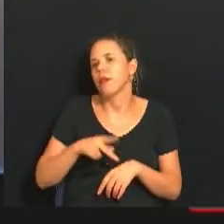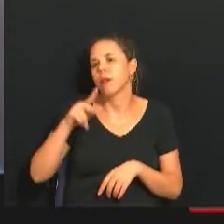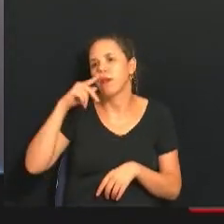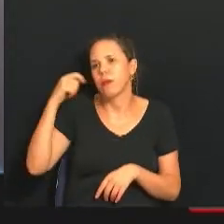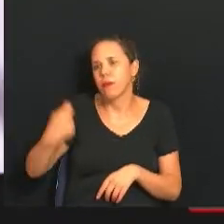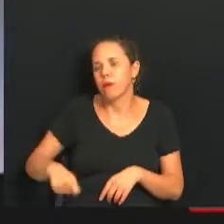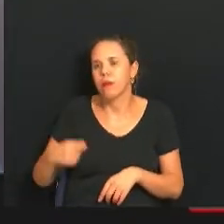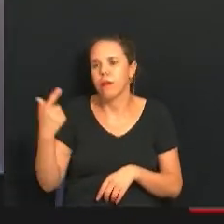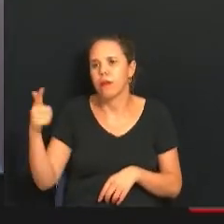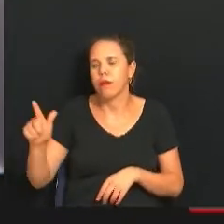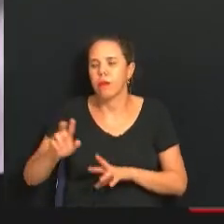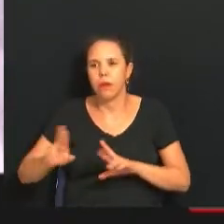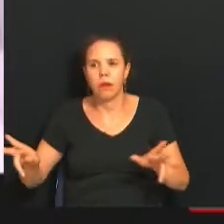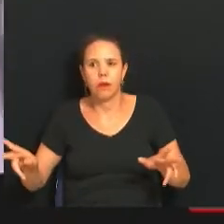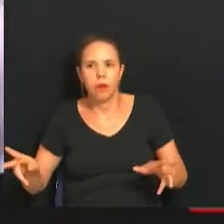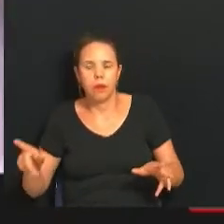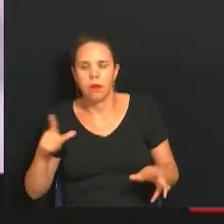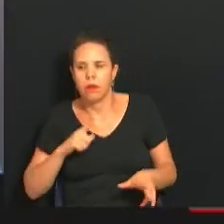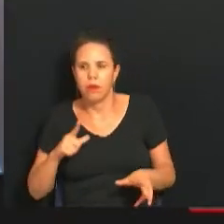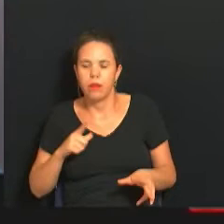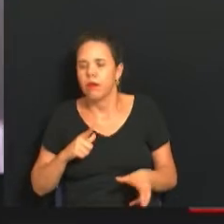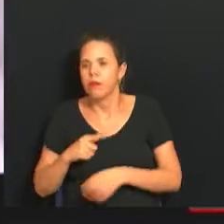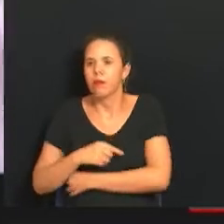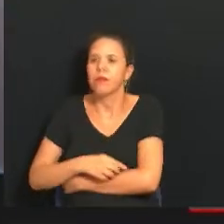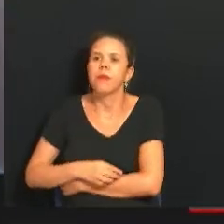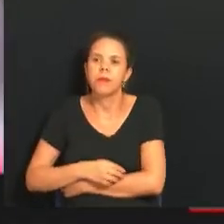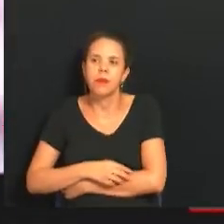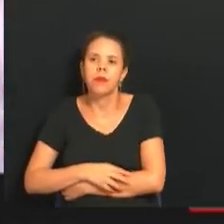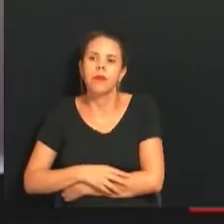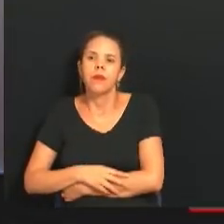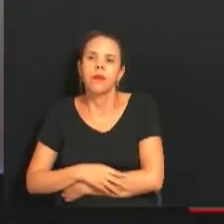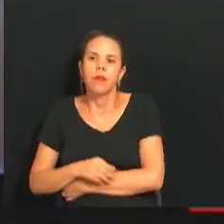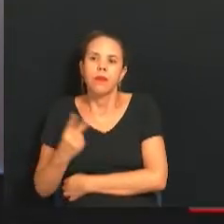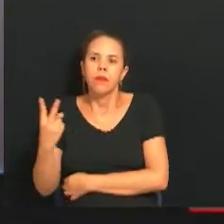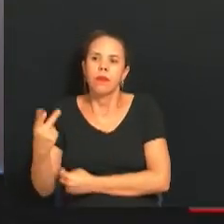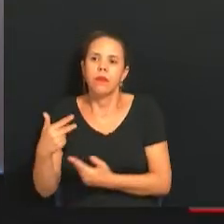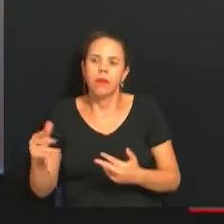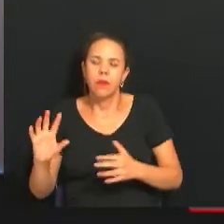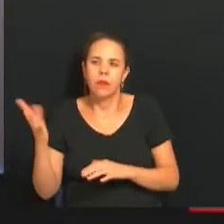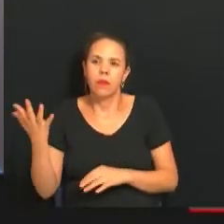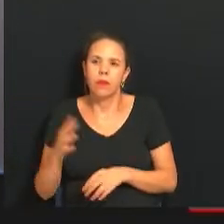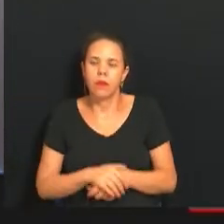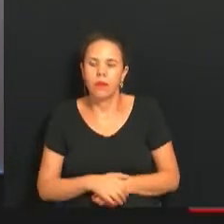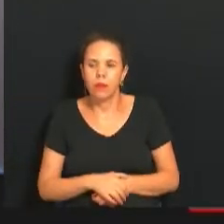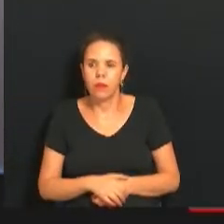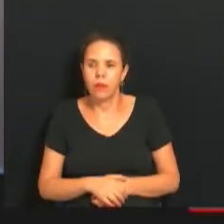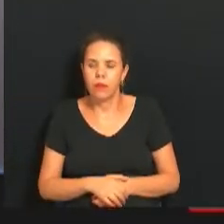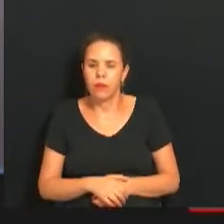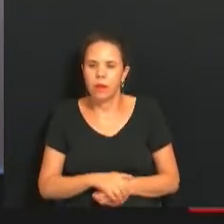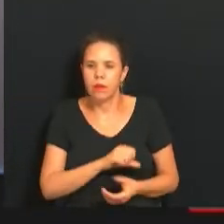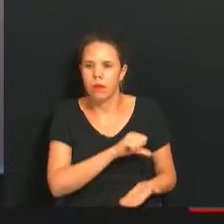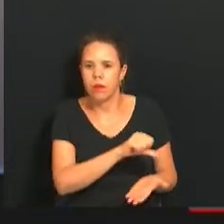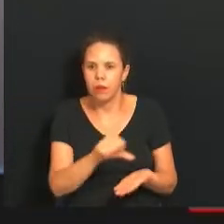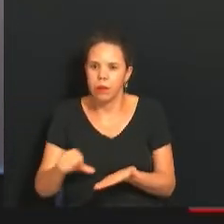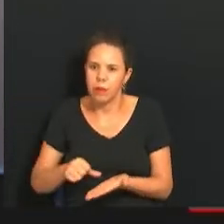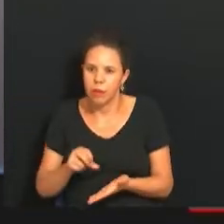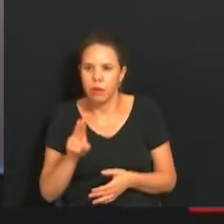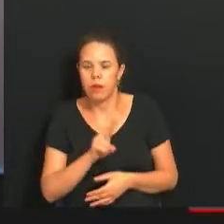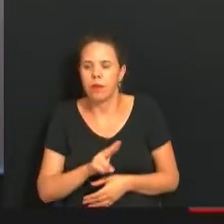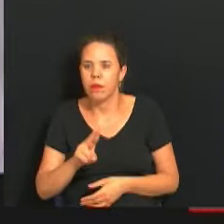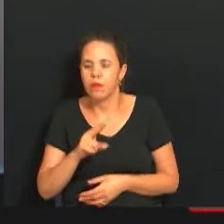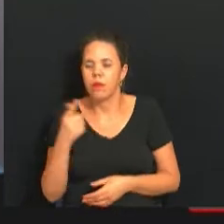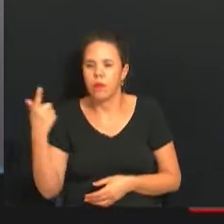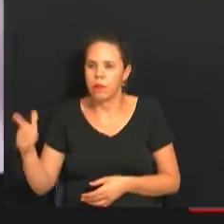outro, porque nós estamos tendo, a princípio, as 2 coisas acontecendo, uma parcela do território sendo ocupado e